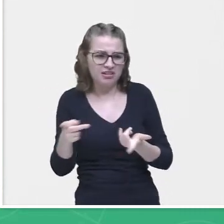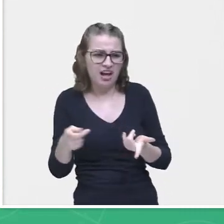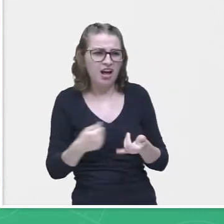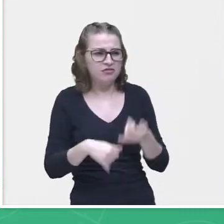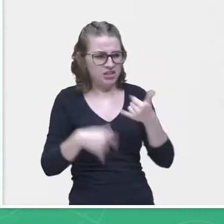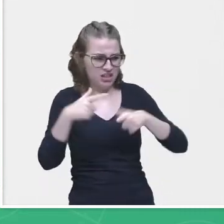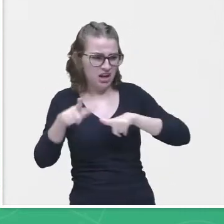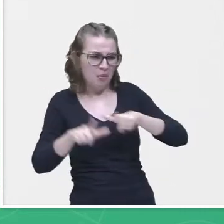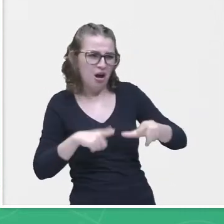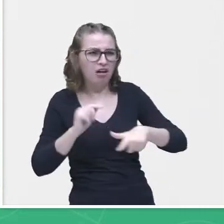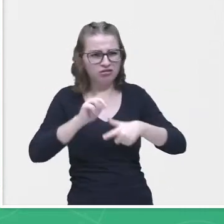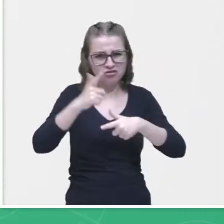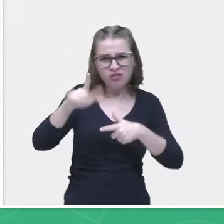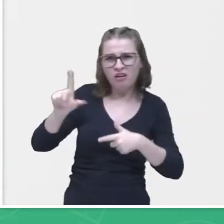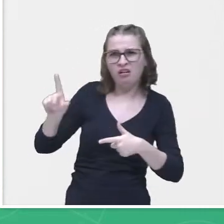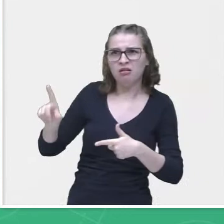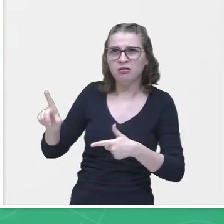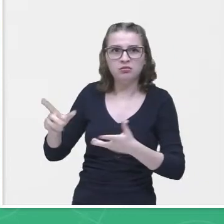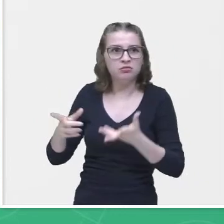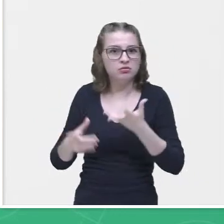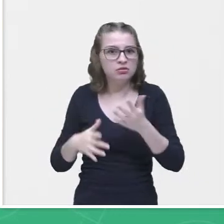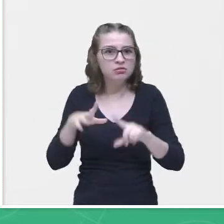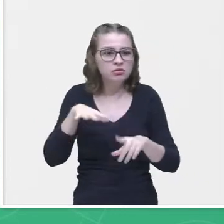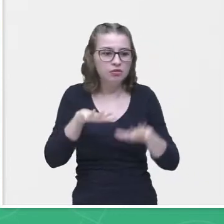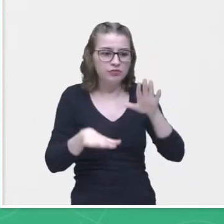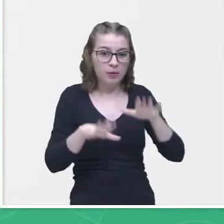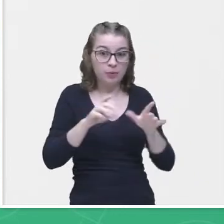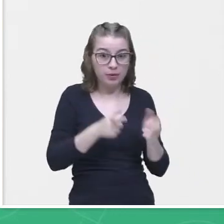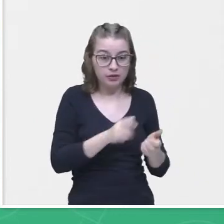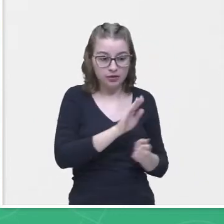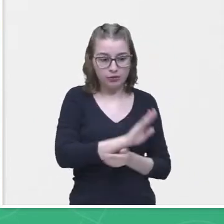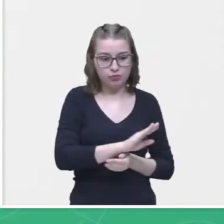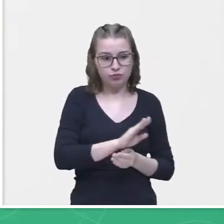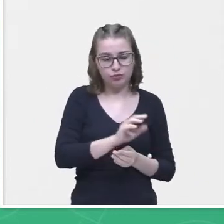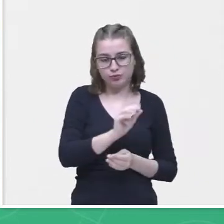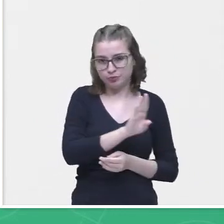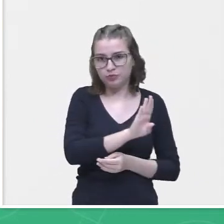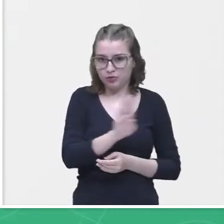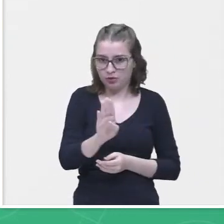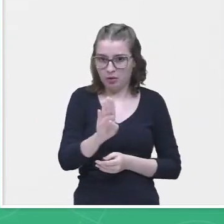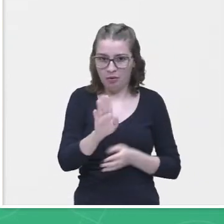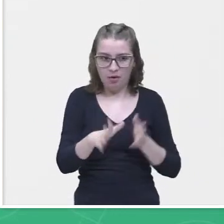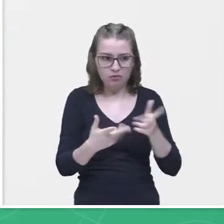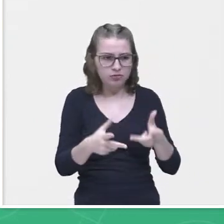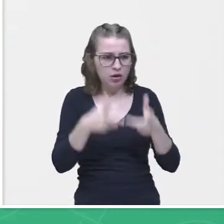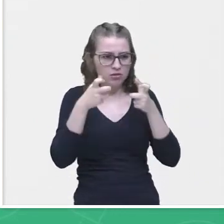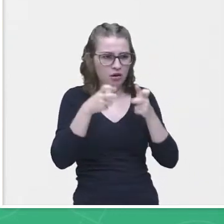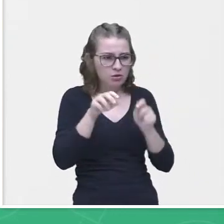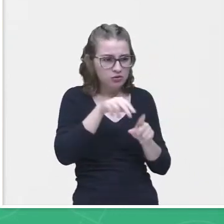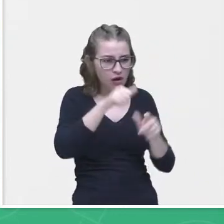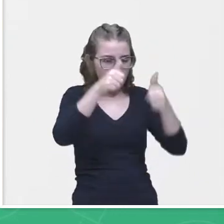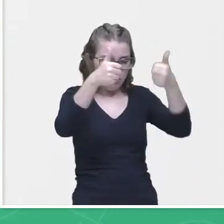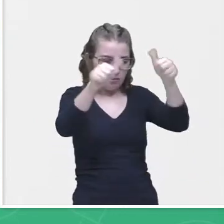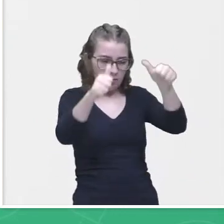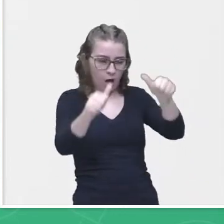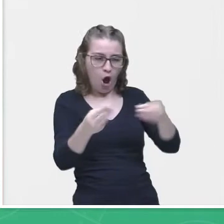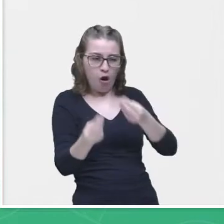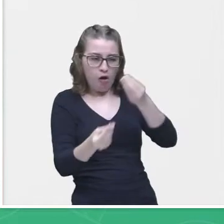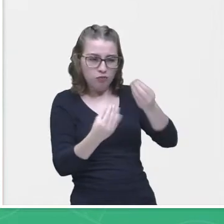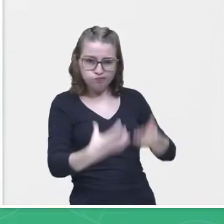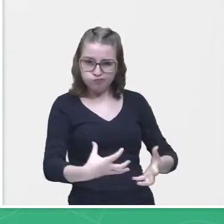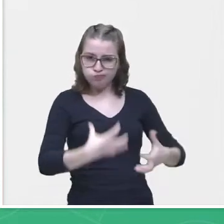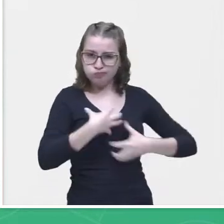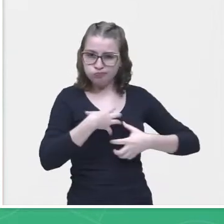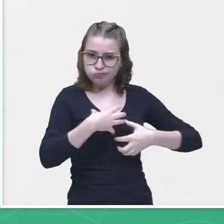ali no reality show eu tiro também análises relacionadas à sociedade, eu vejo o comportamento do ser humano e a partir